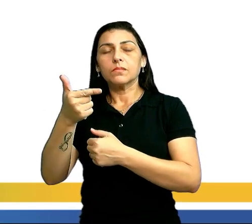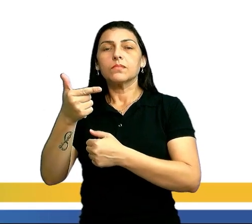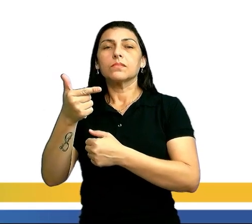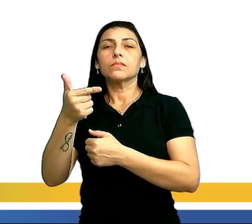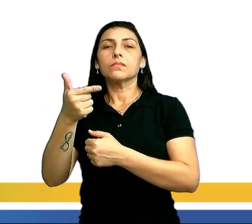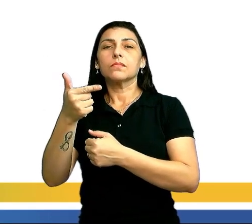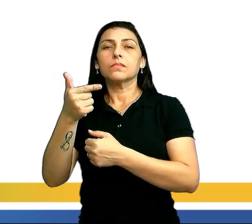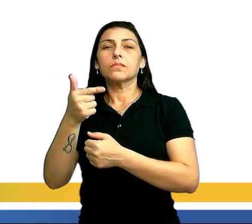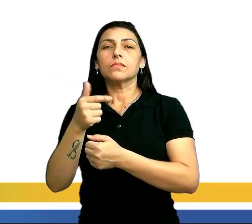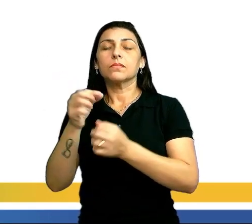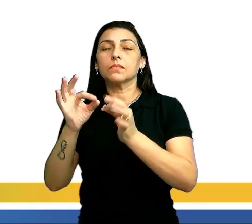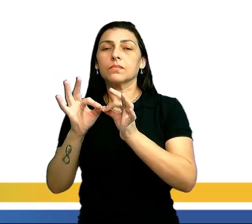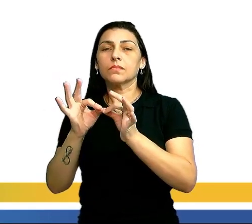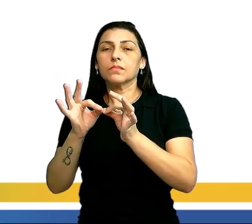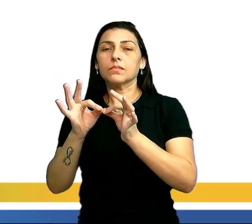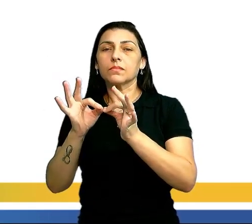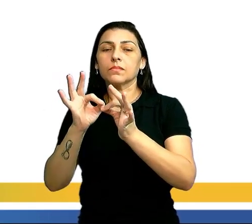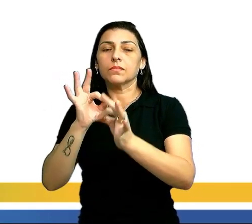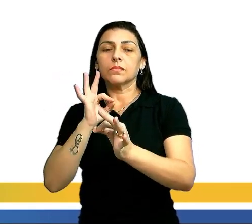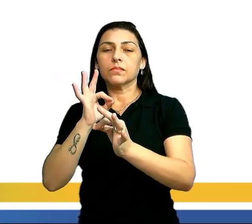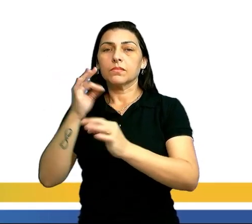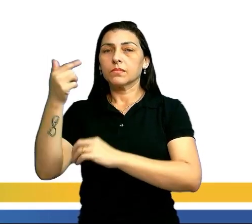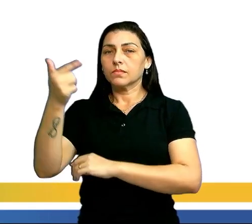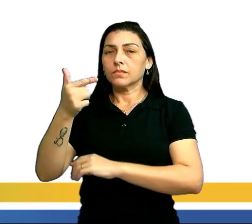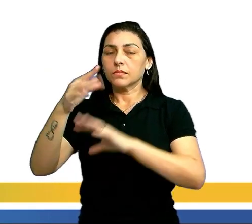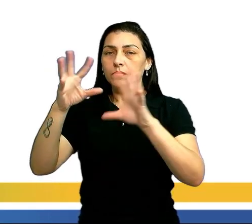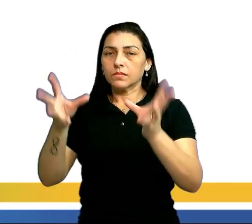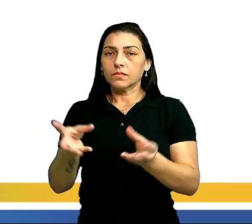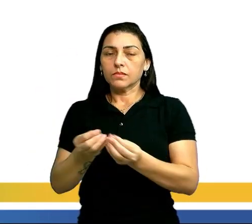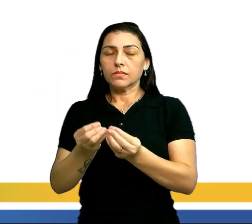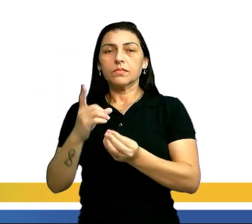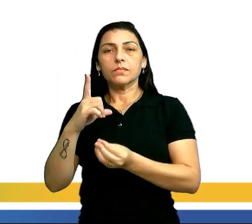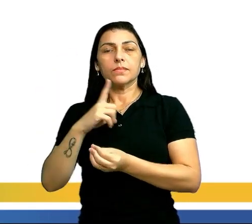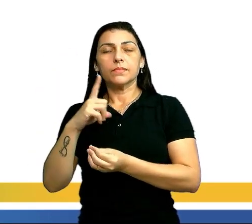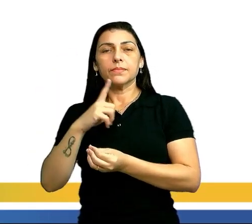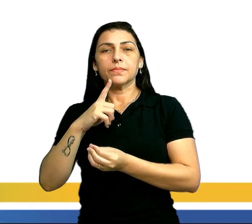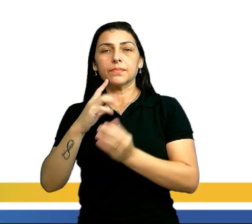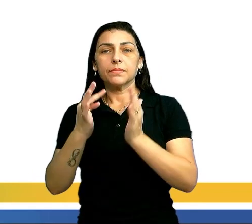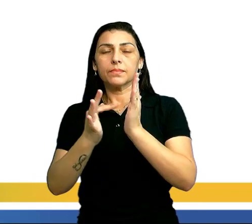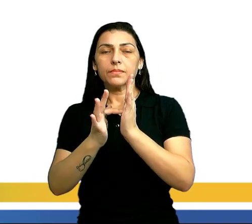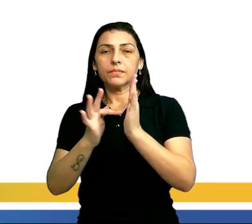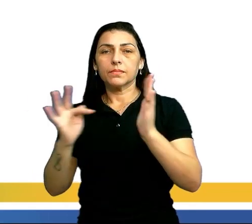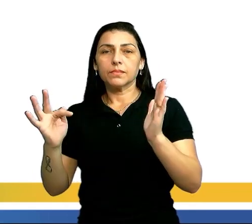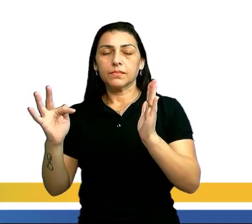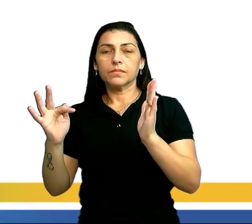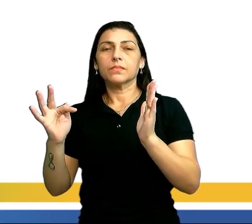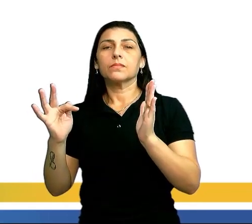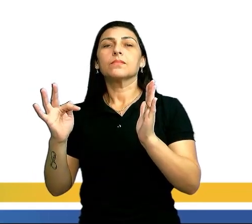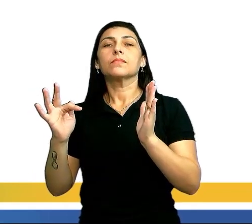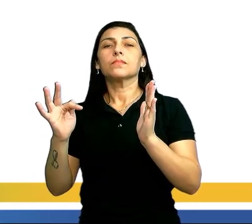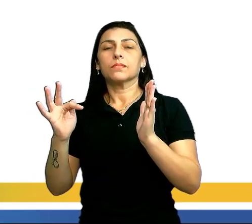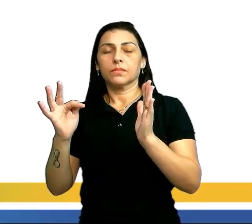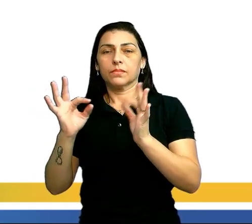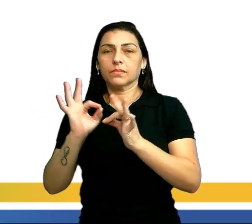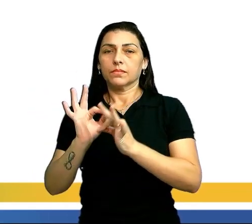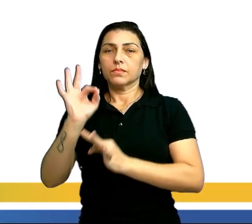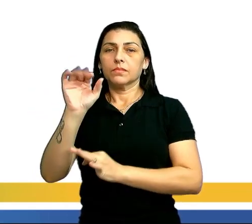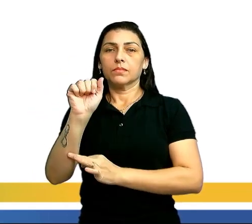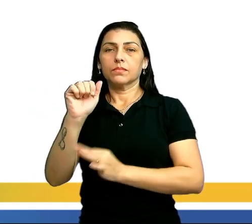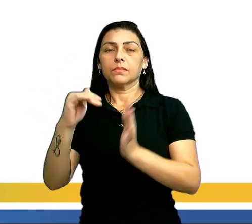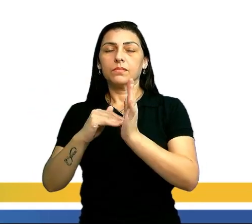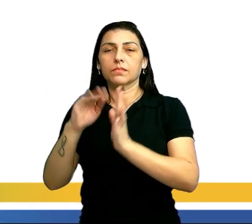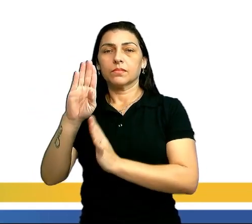dar a distância ao quadrado. Resumindo, nós temos essa fórmula aí. Distância de A até B é igual